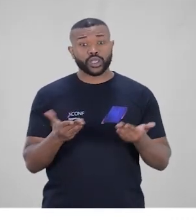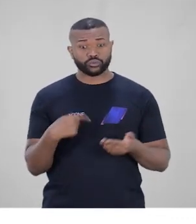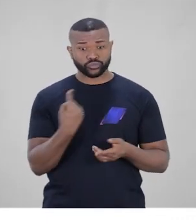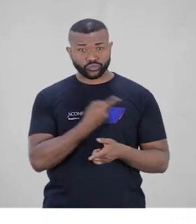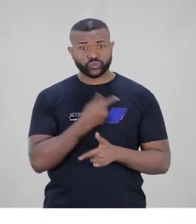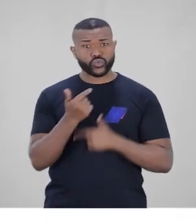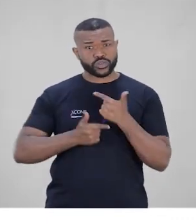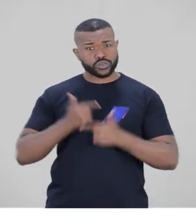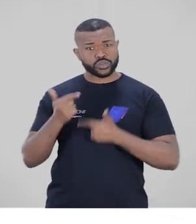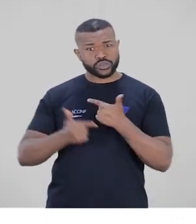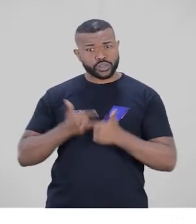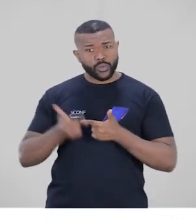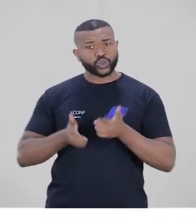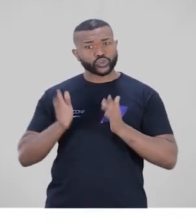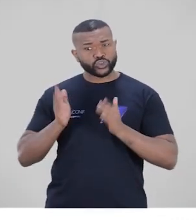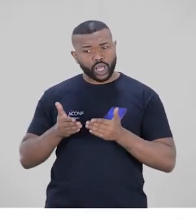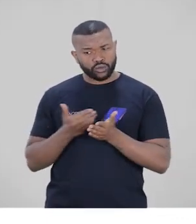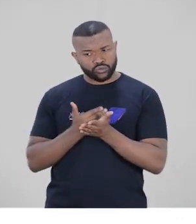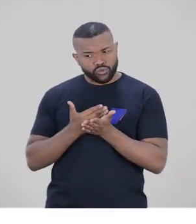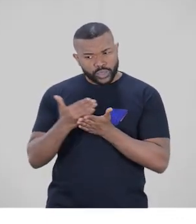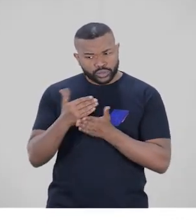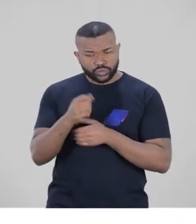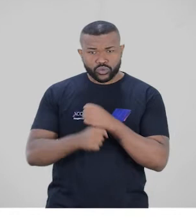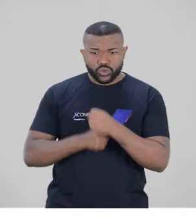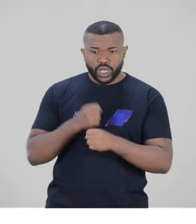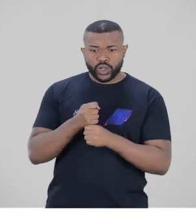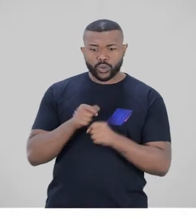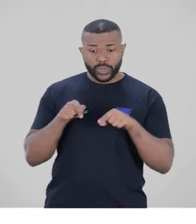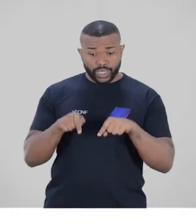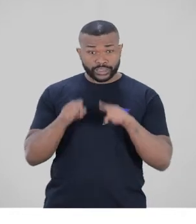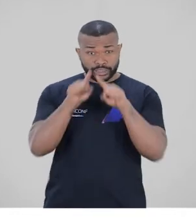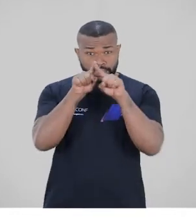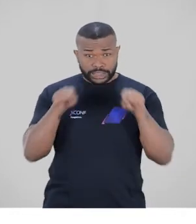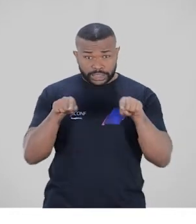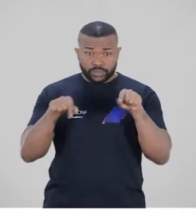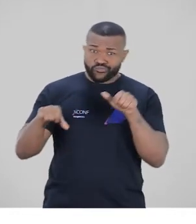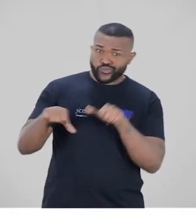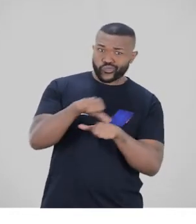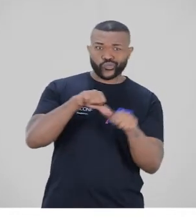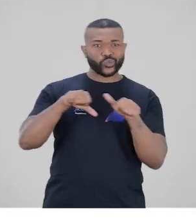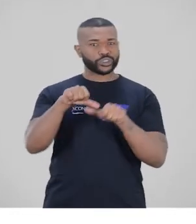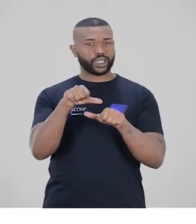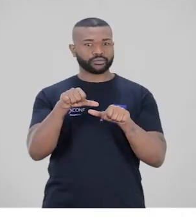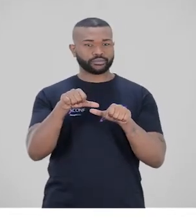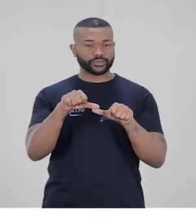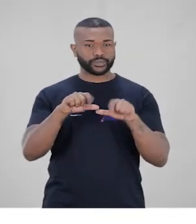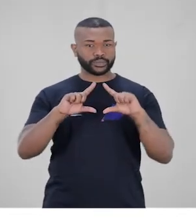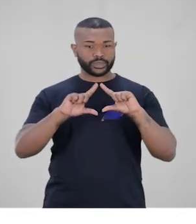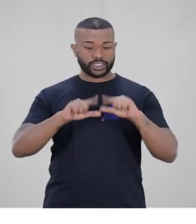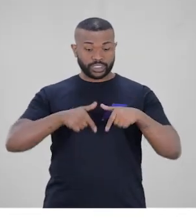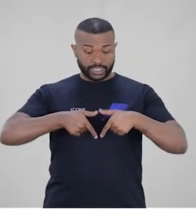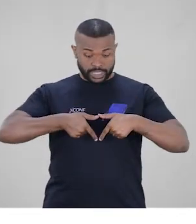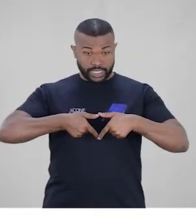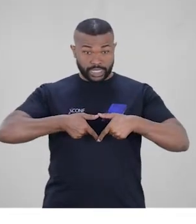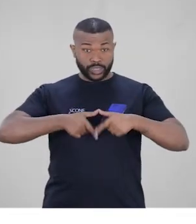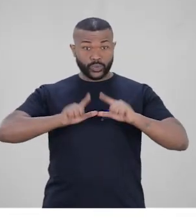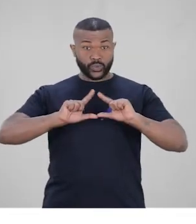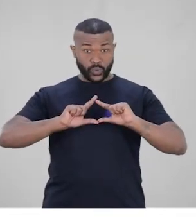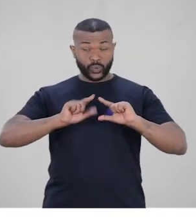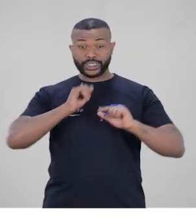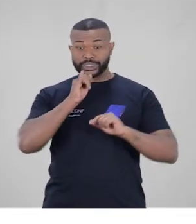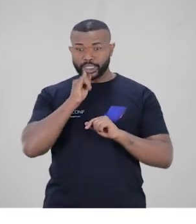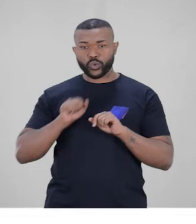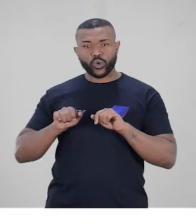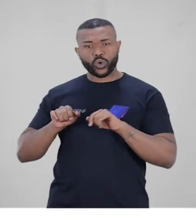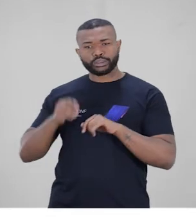Então, temos trabalhado nisso desde o começo do ano para inverter essa pirâmide de teste. Nosso objetivo é ter quase nenhum